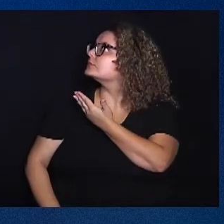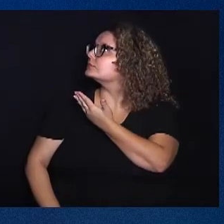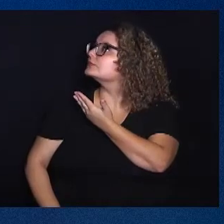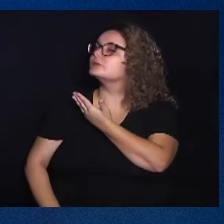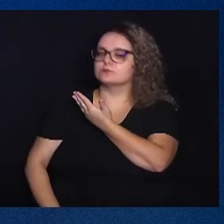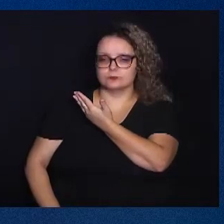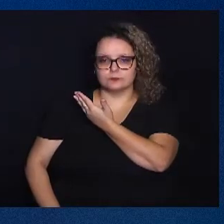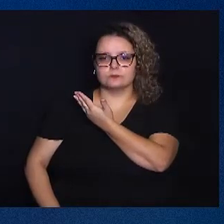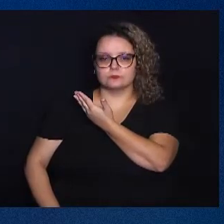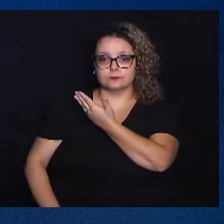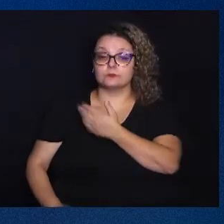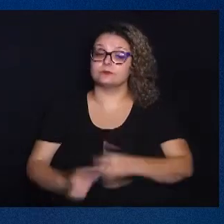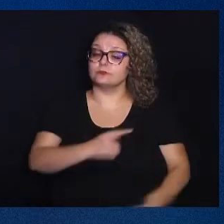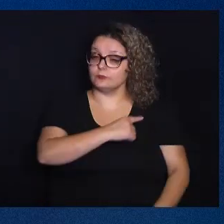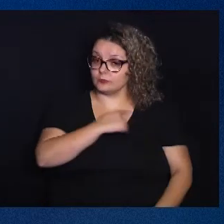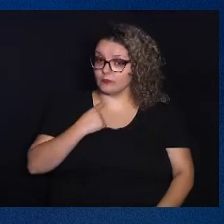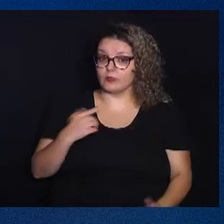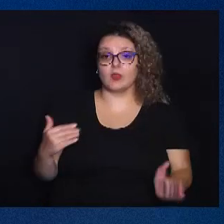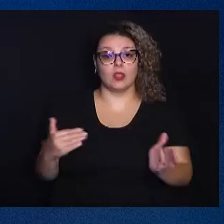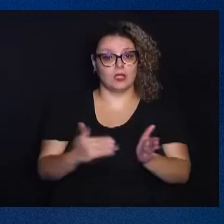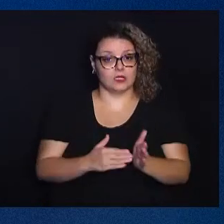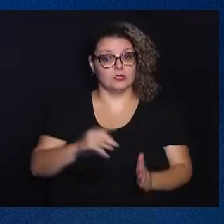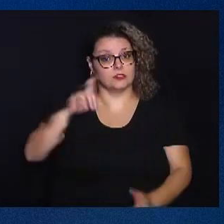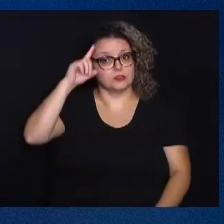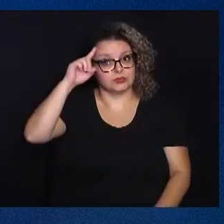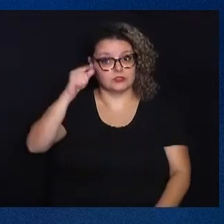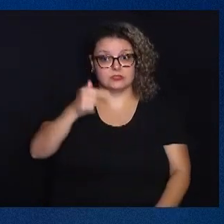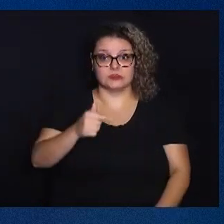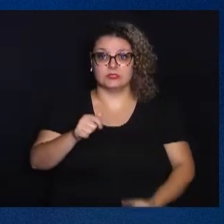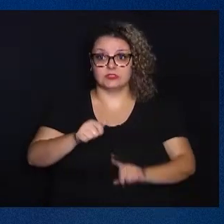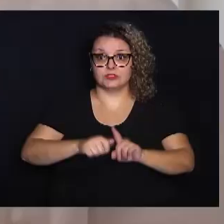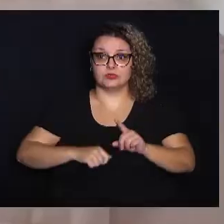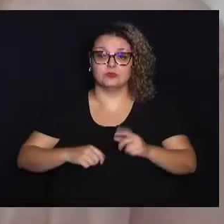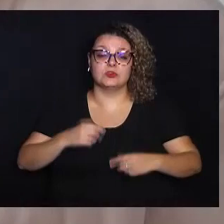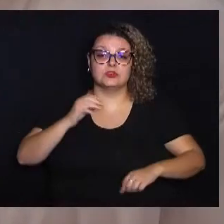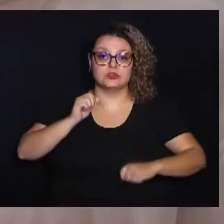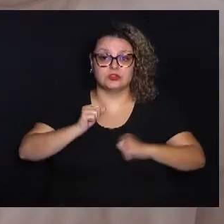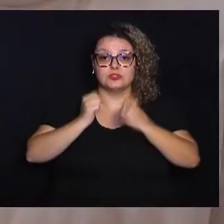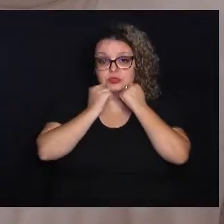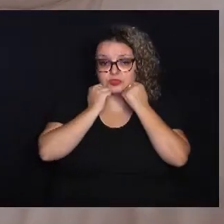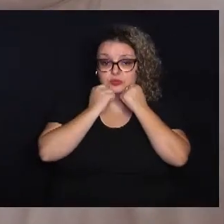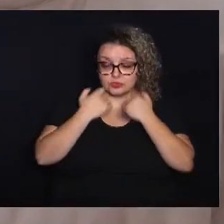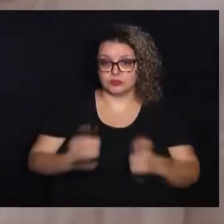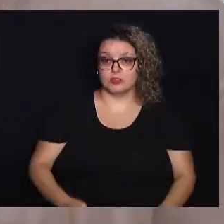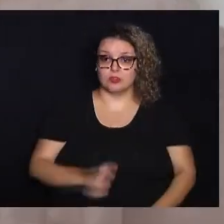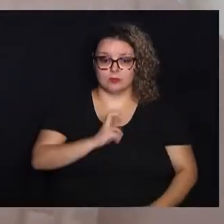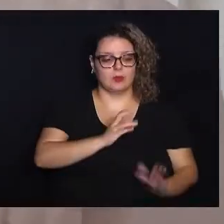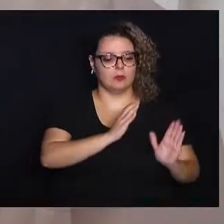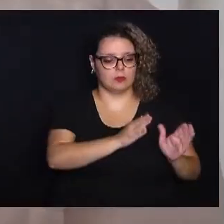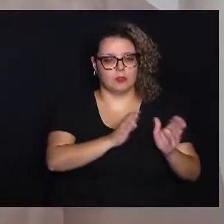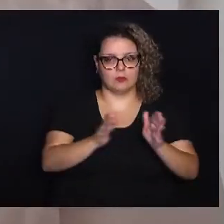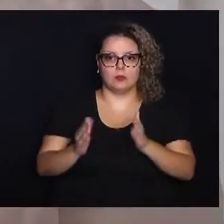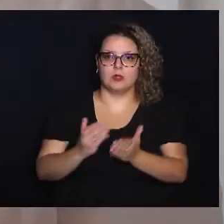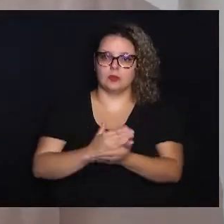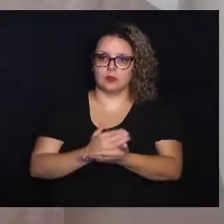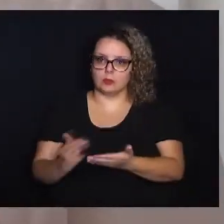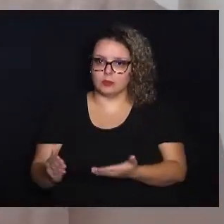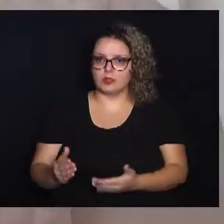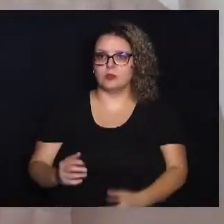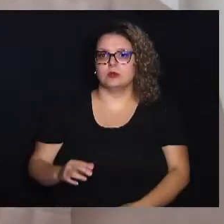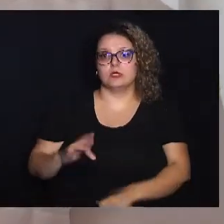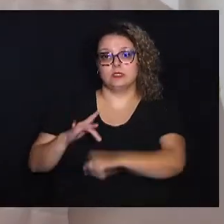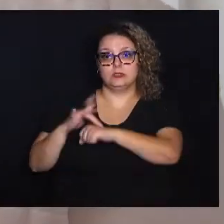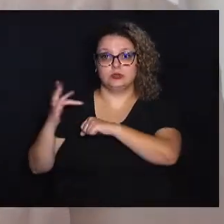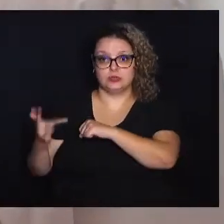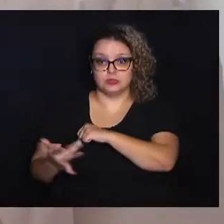www.desafio.com.br e o prazo vai até o dia 7 de junho ele consiste em cinco etapas né começa agora não esquenta